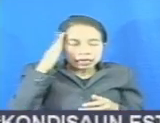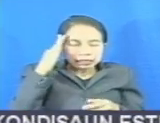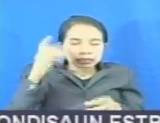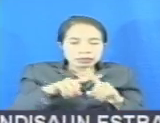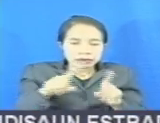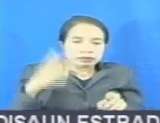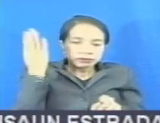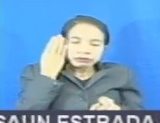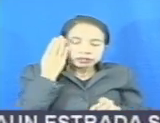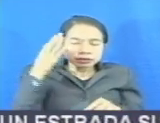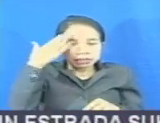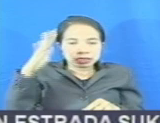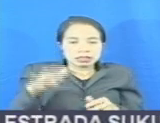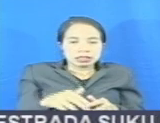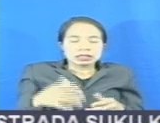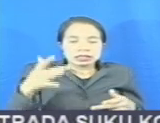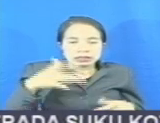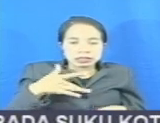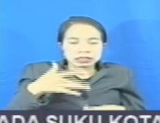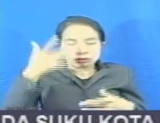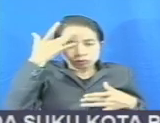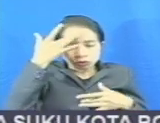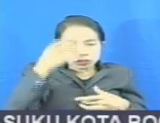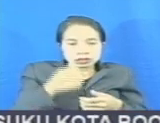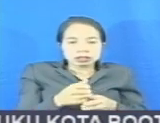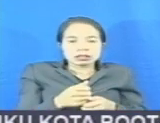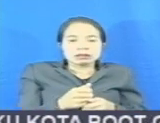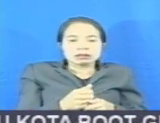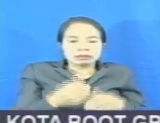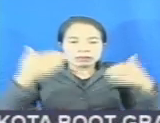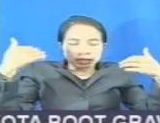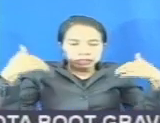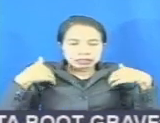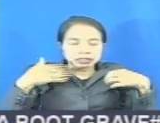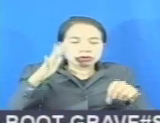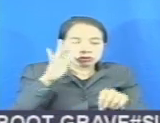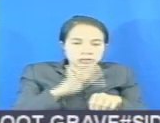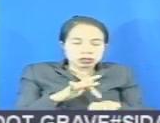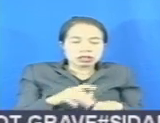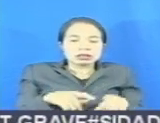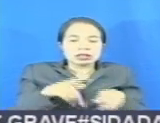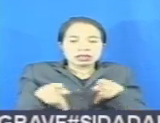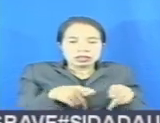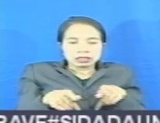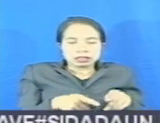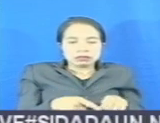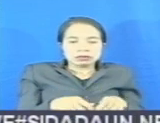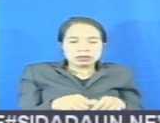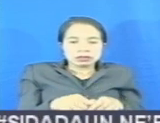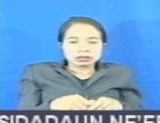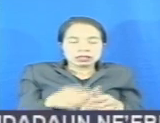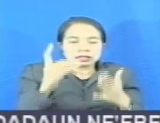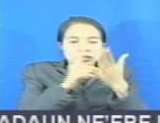vê halfizi sinto que tá que moras me vê maca acontece afeta da dar o que tá nem malo que seja por exemplo dados